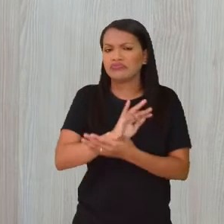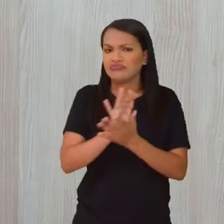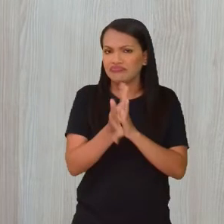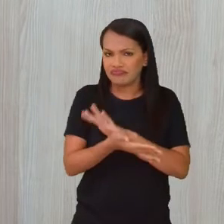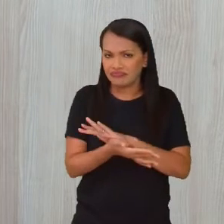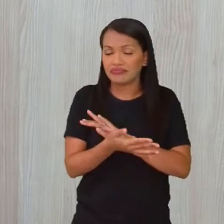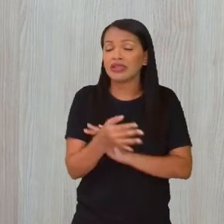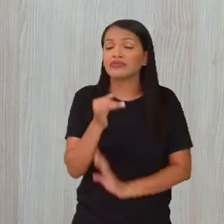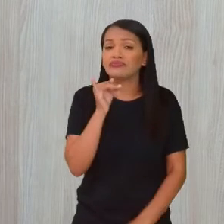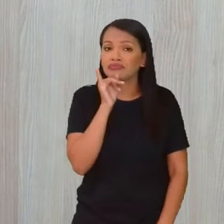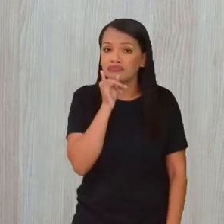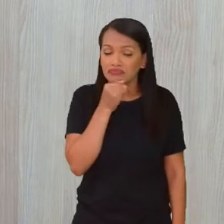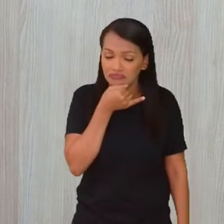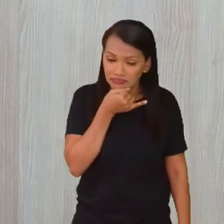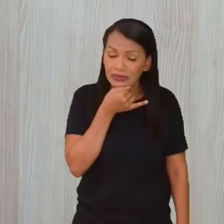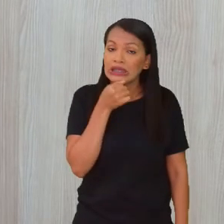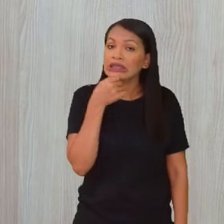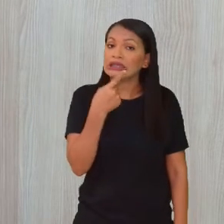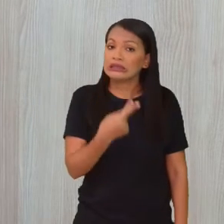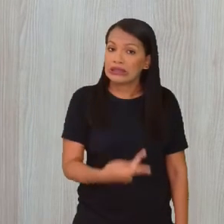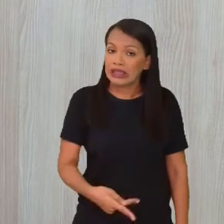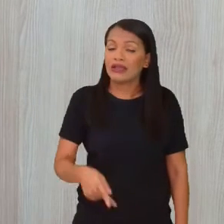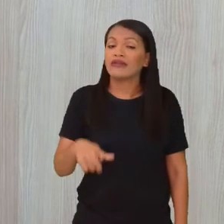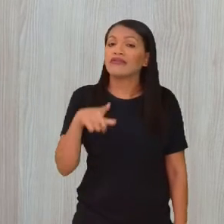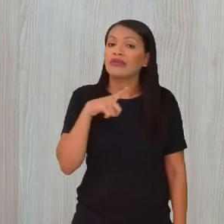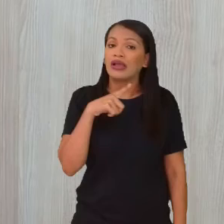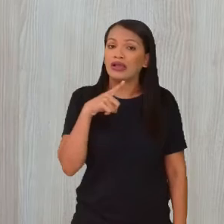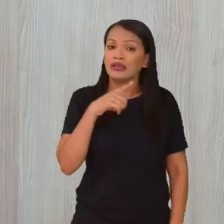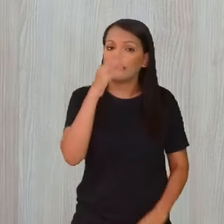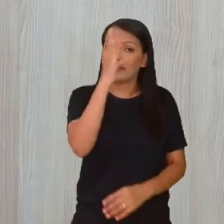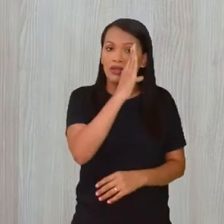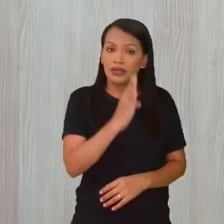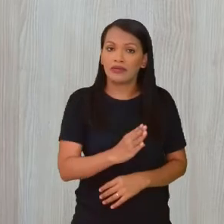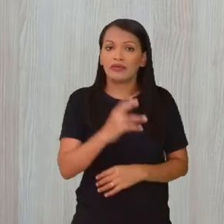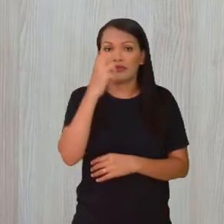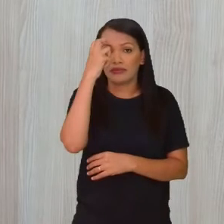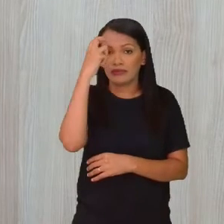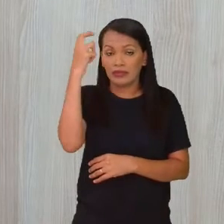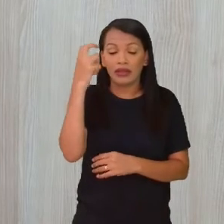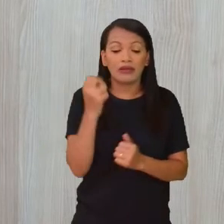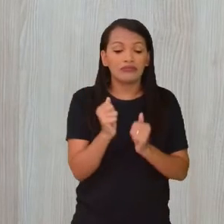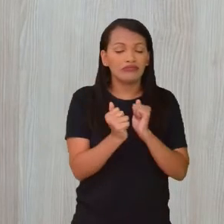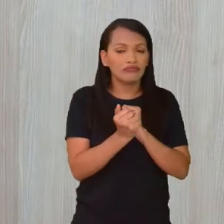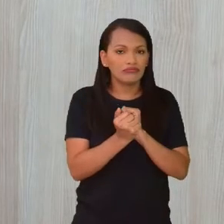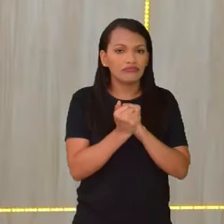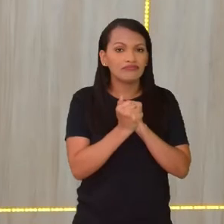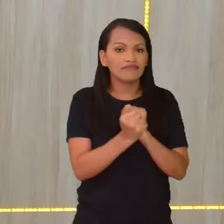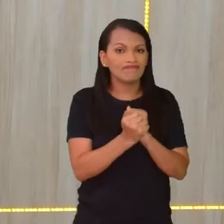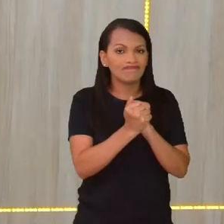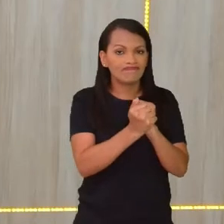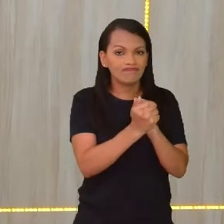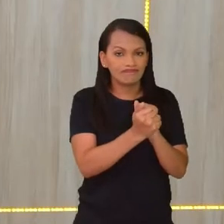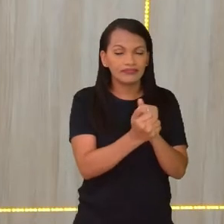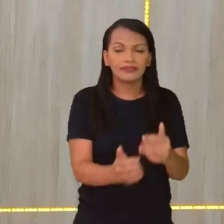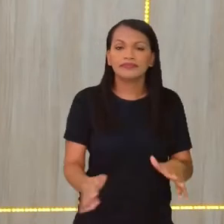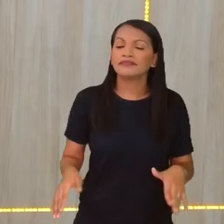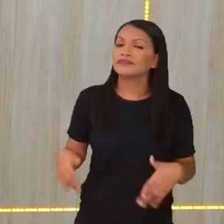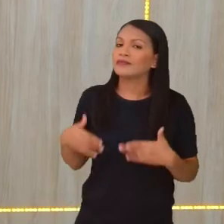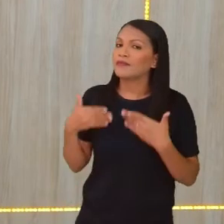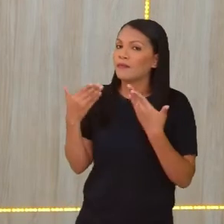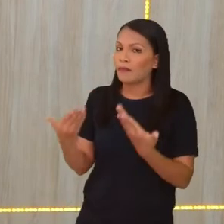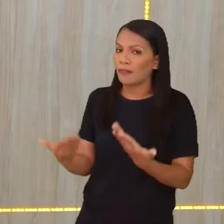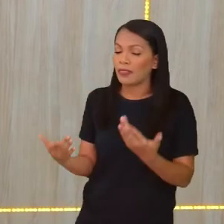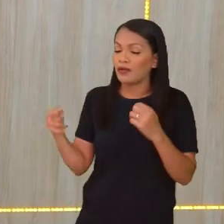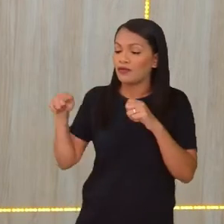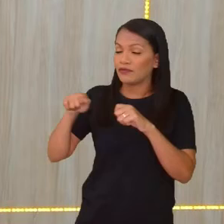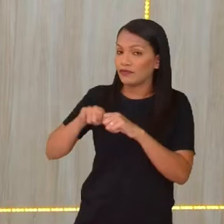infelizmente, né, se houve aqui no Brasil essa cultura toda escravocrata. Exatamente, E nesse sentido, né, faz